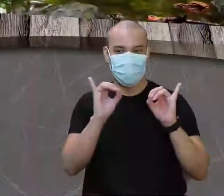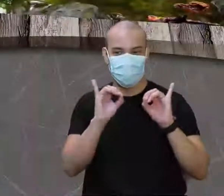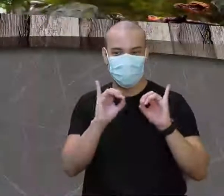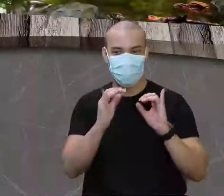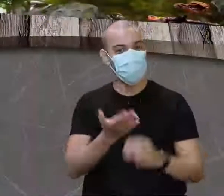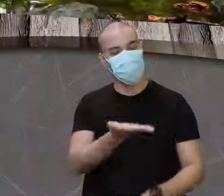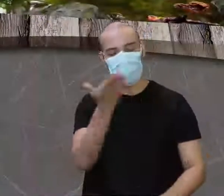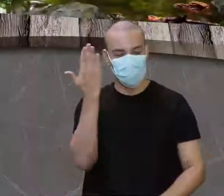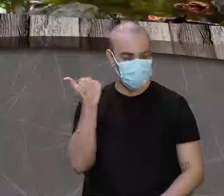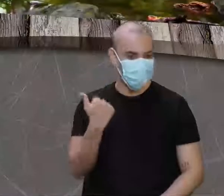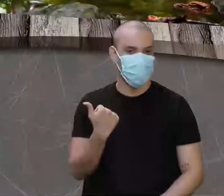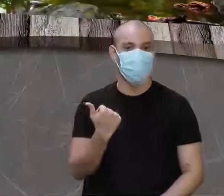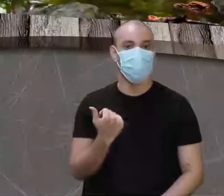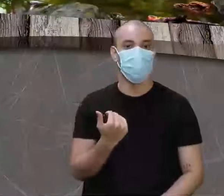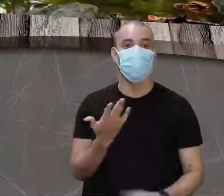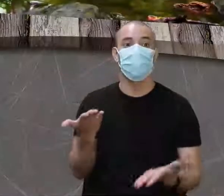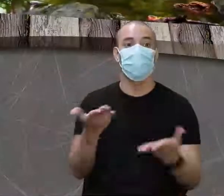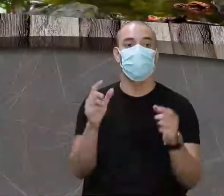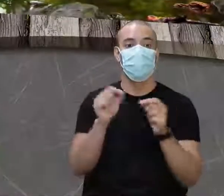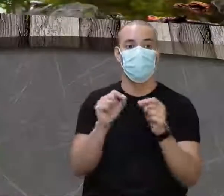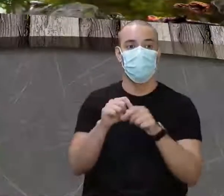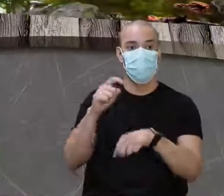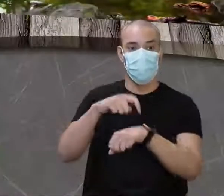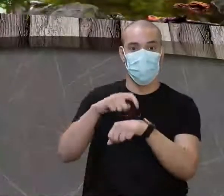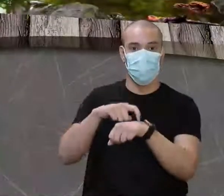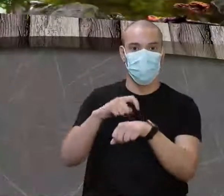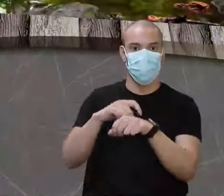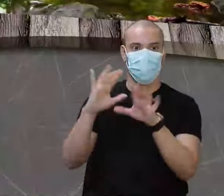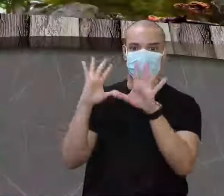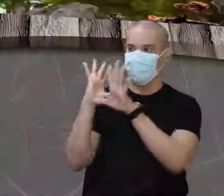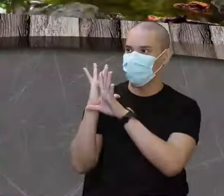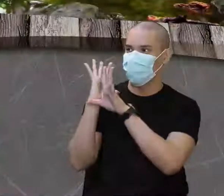Oi, vamos lá, galera? Vamos para o nosso momento de